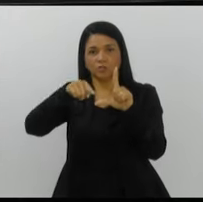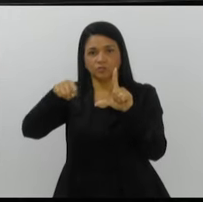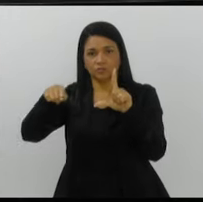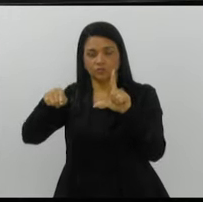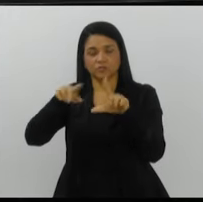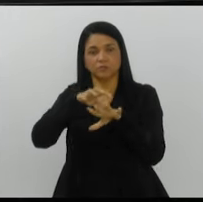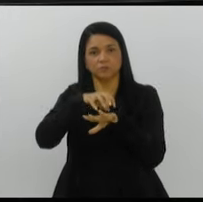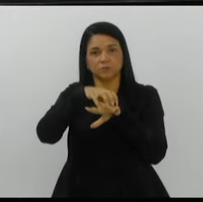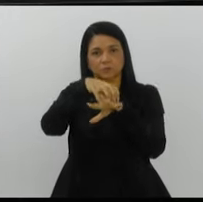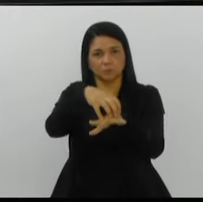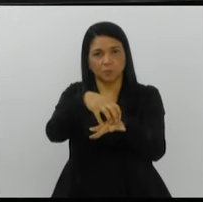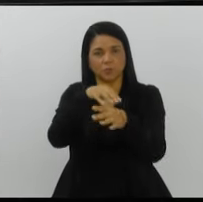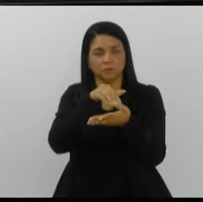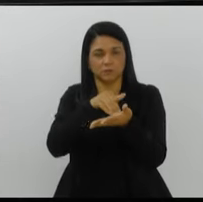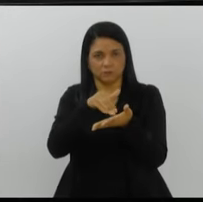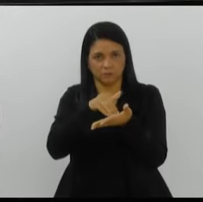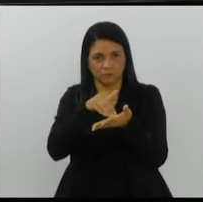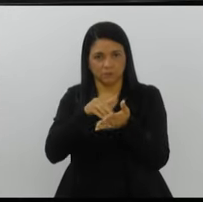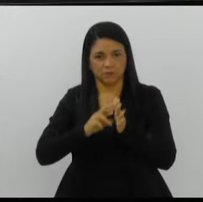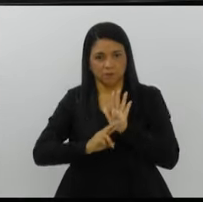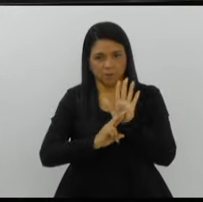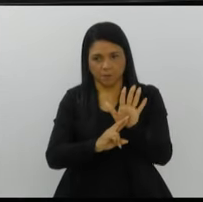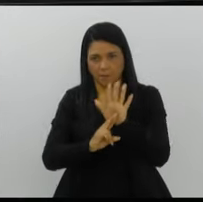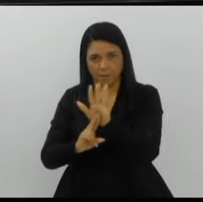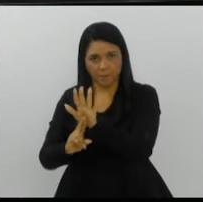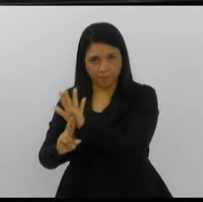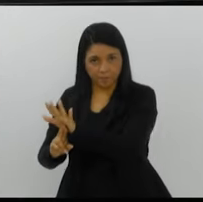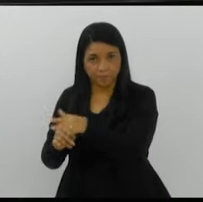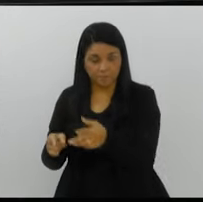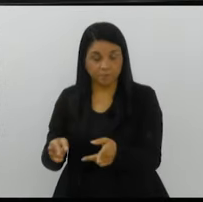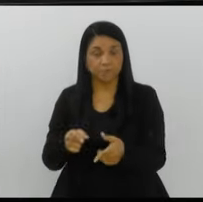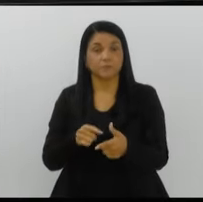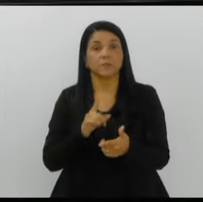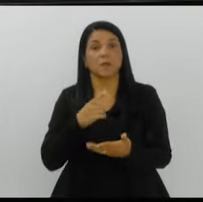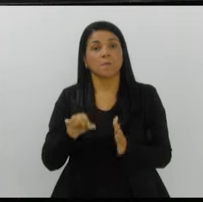da secretaria. Primeiro, registrar